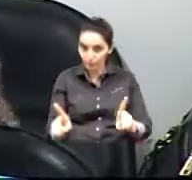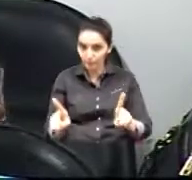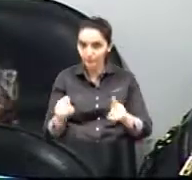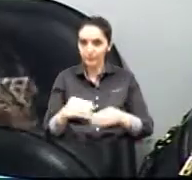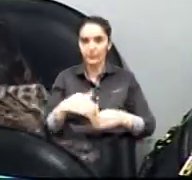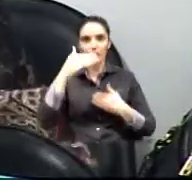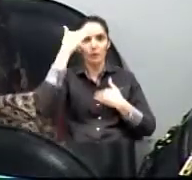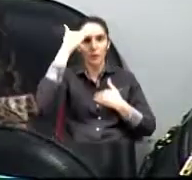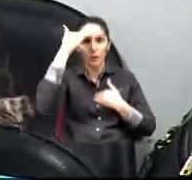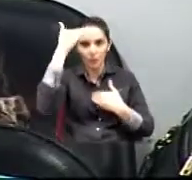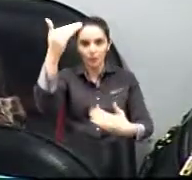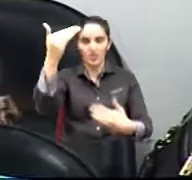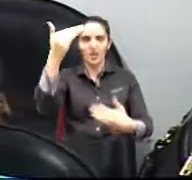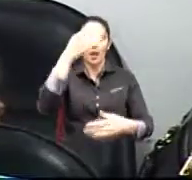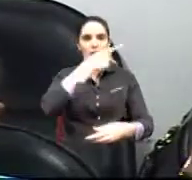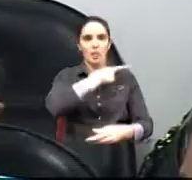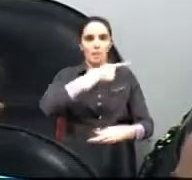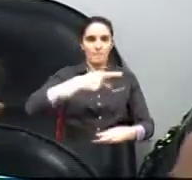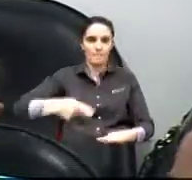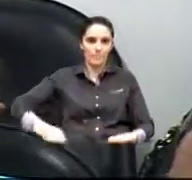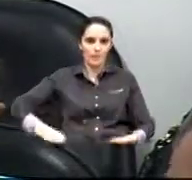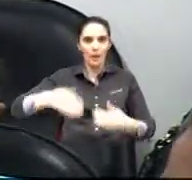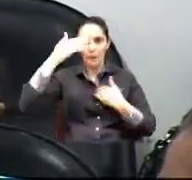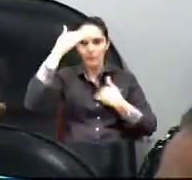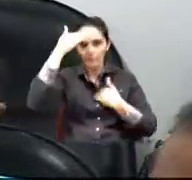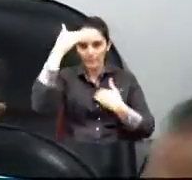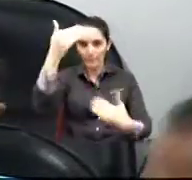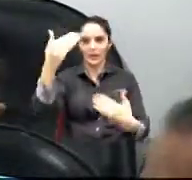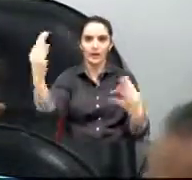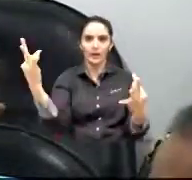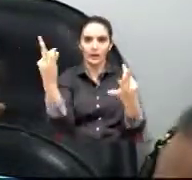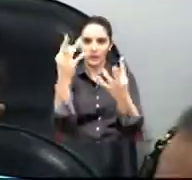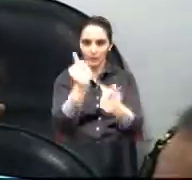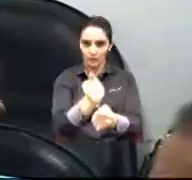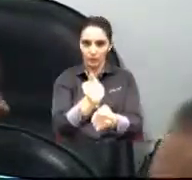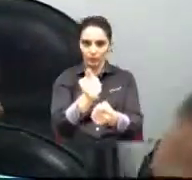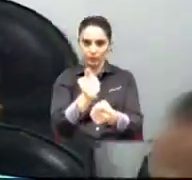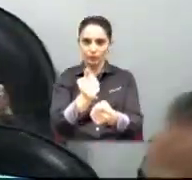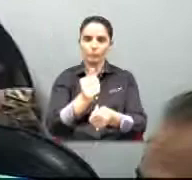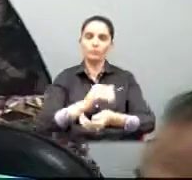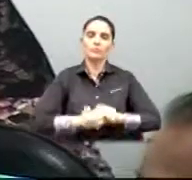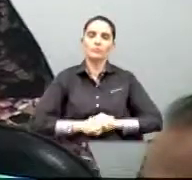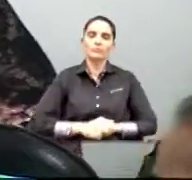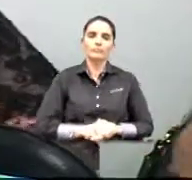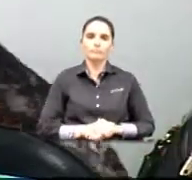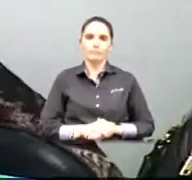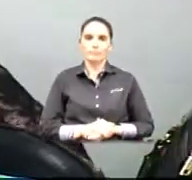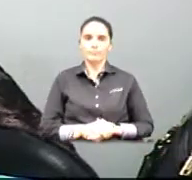Muito obrigado, senhor presidente. Obrigado a todos que estão aqui me ouvindo. Muito obrigada.